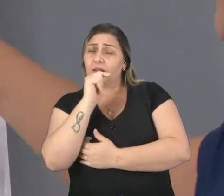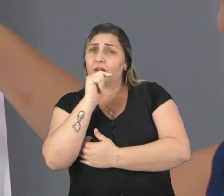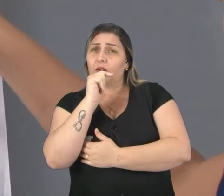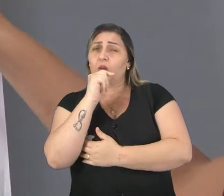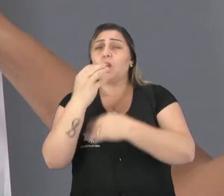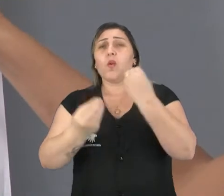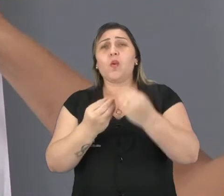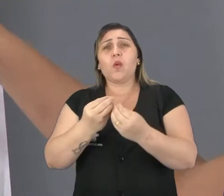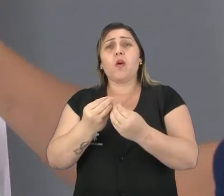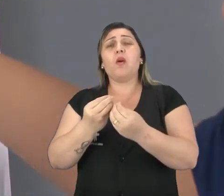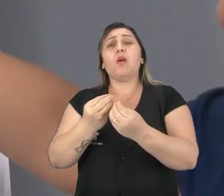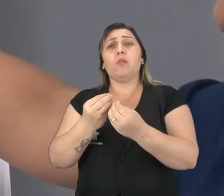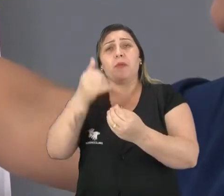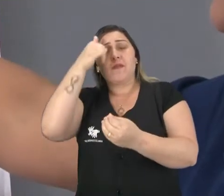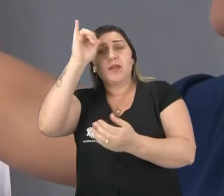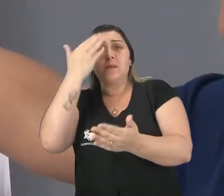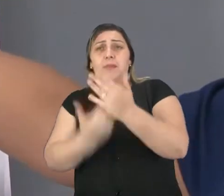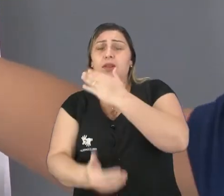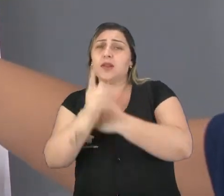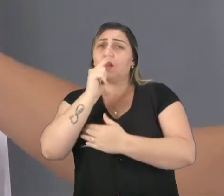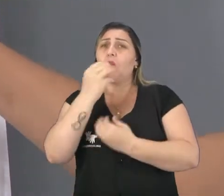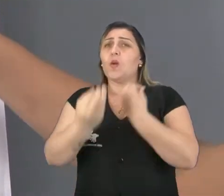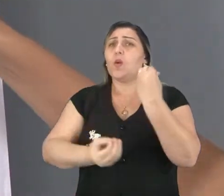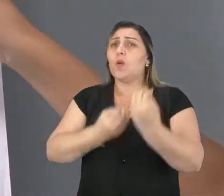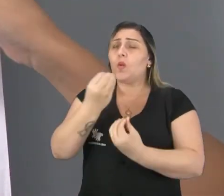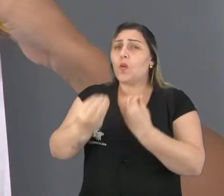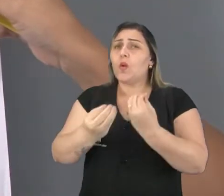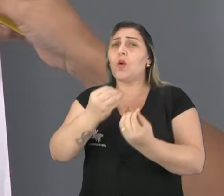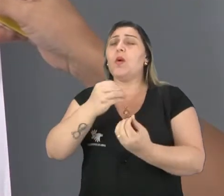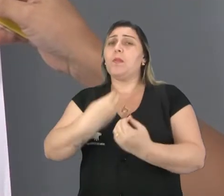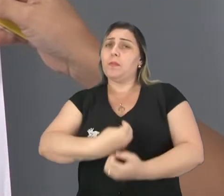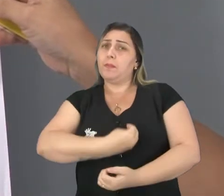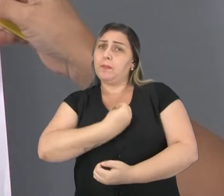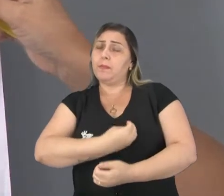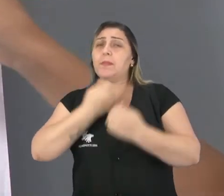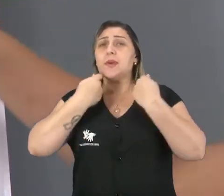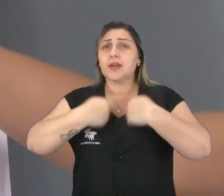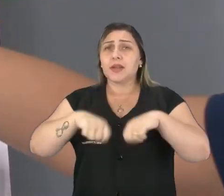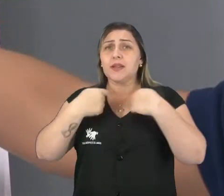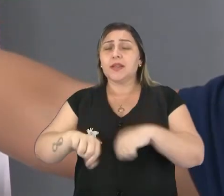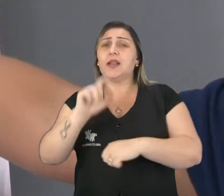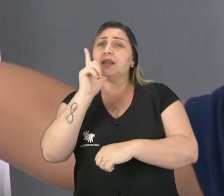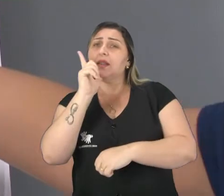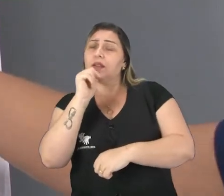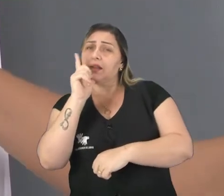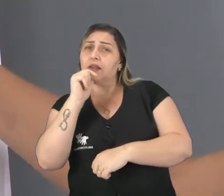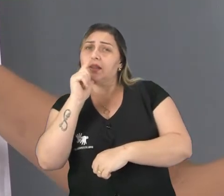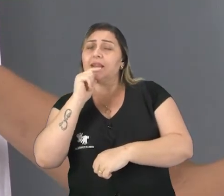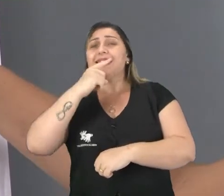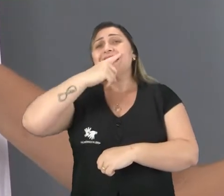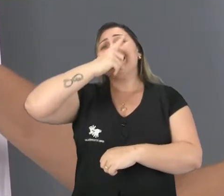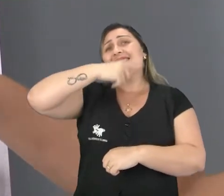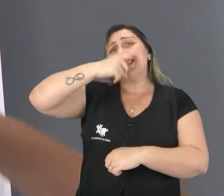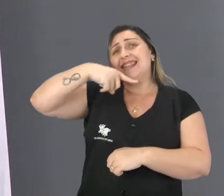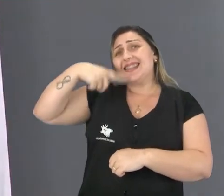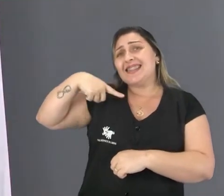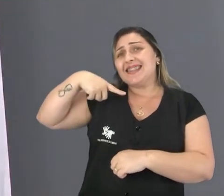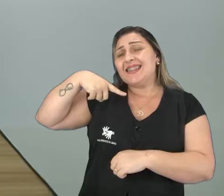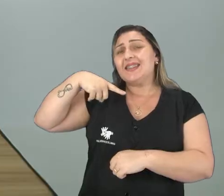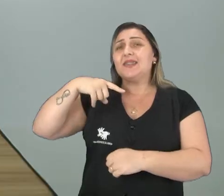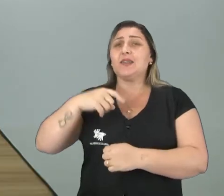sobre como economizar água, como seres vivos precisam de água, a escovar os